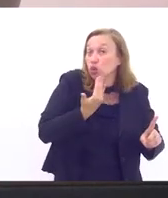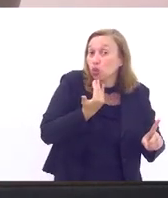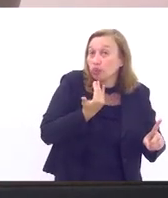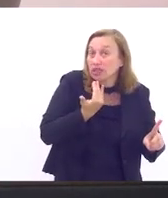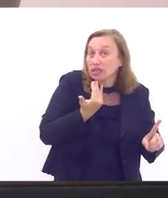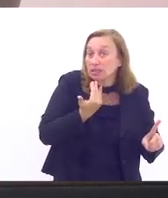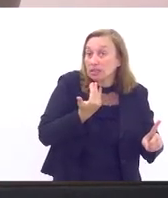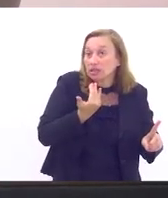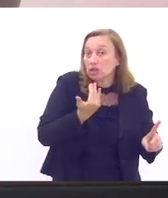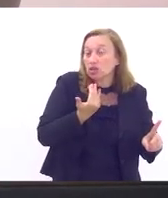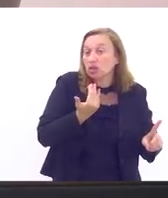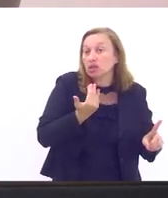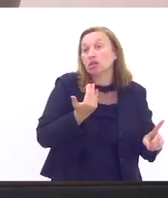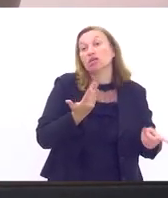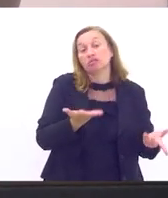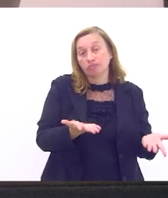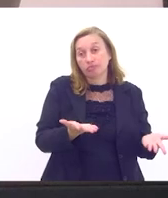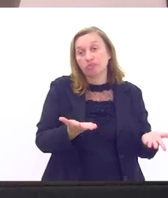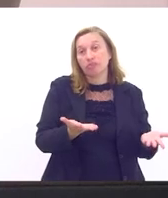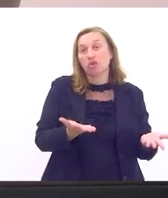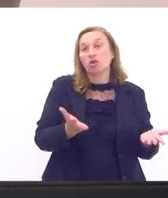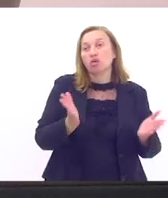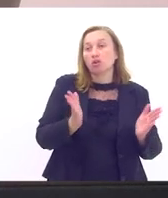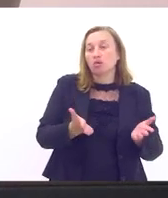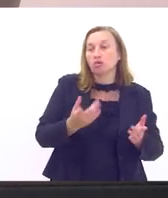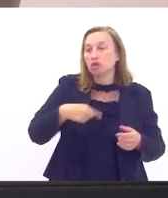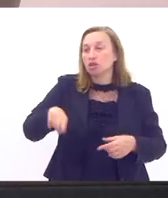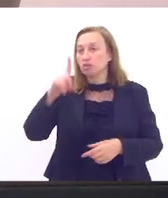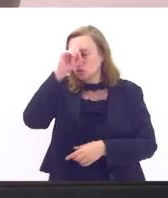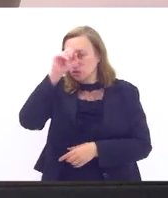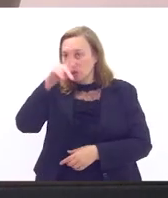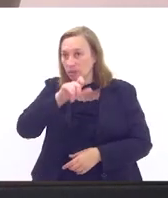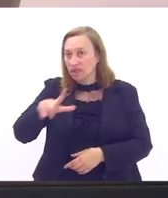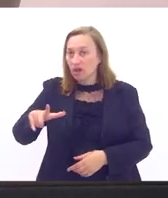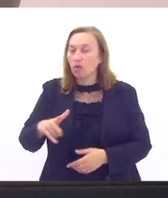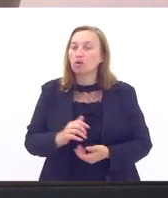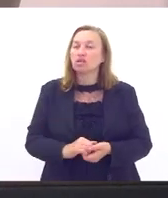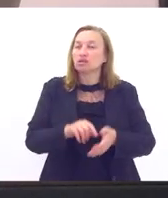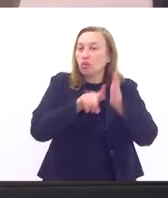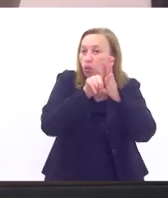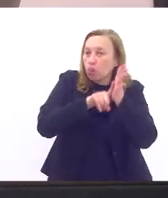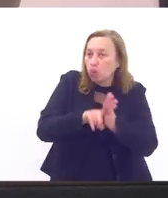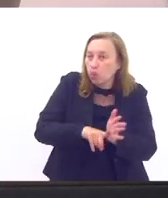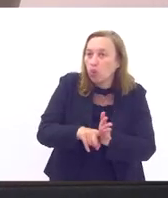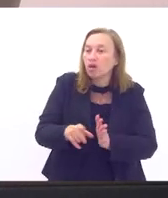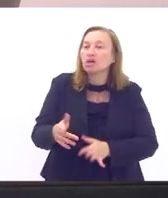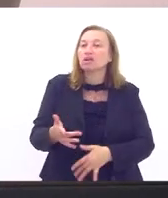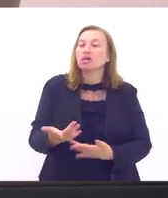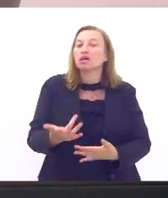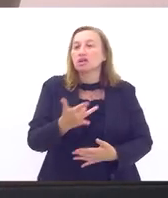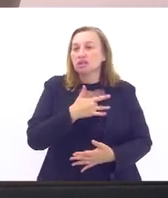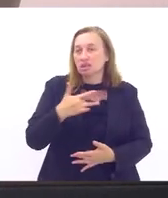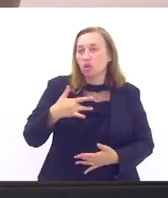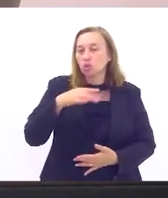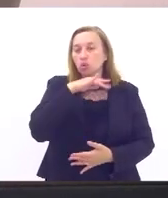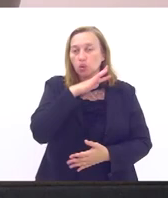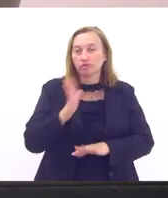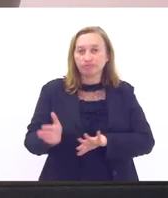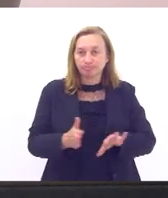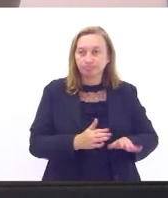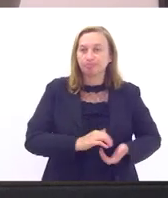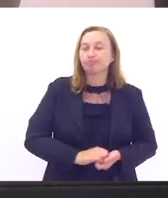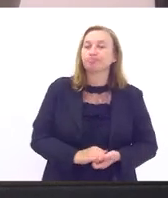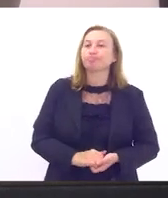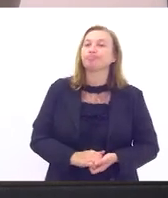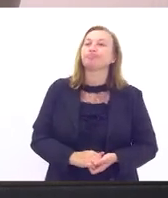e que isso estaria minimamente garantido no Hospital Sanatório Penal para que eles tivessem um quadro de de saúde debilitado, especialmente debilitado.